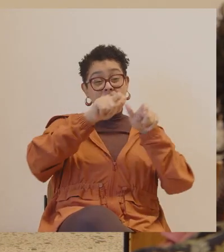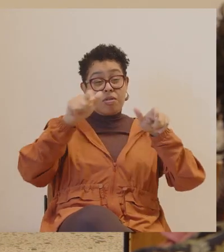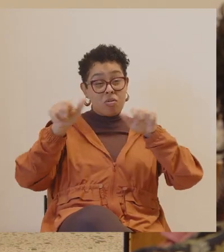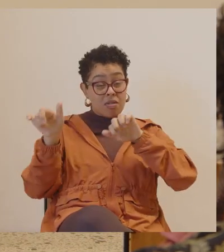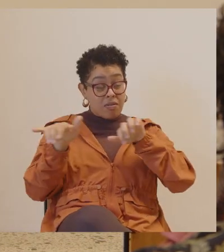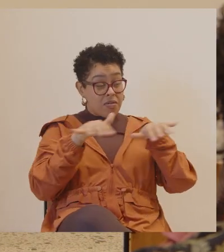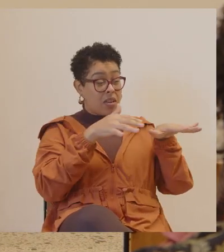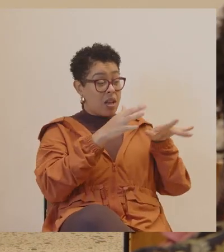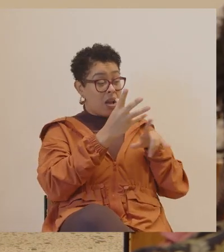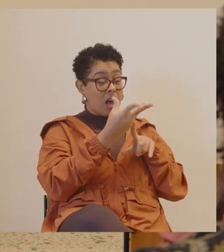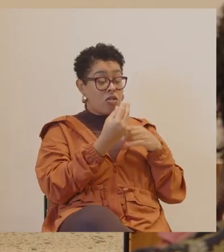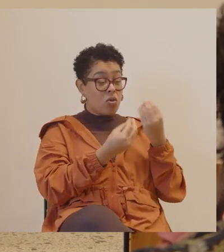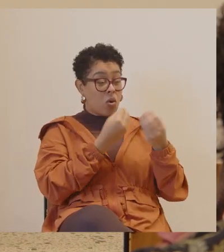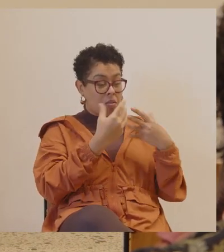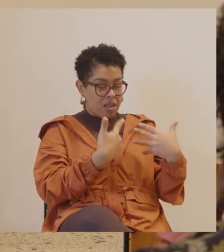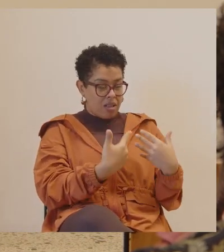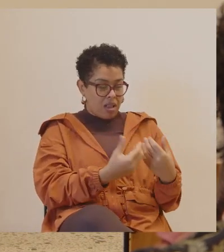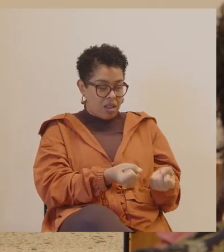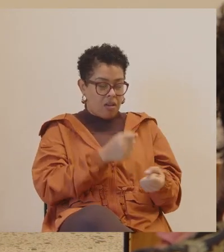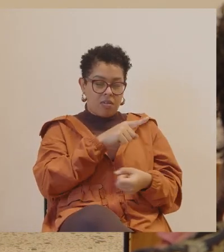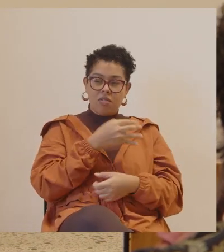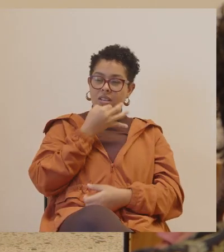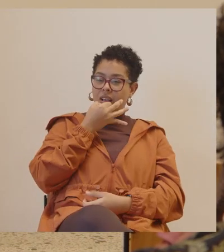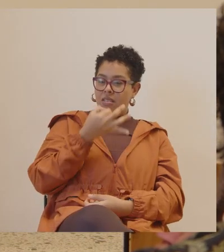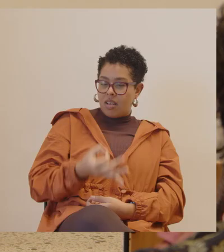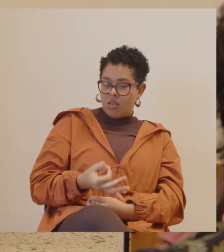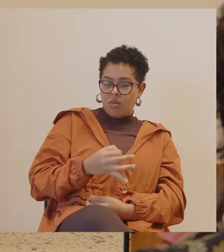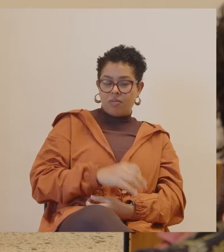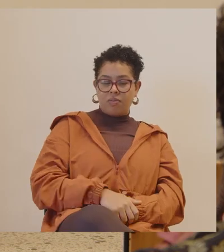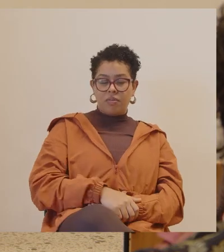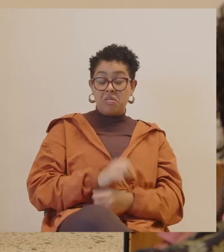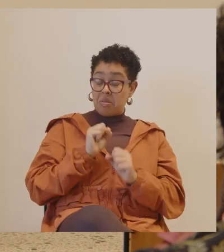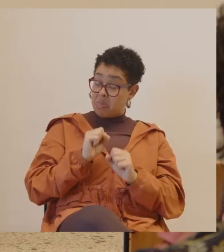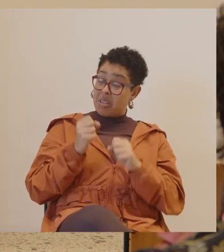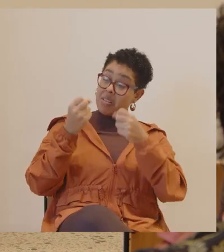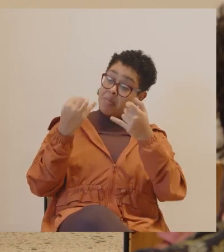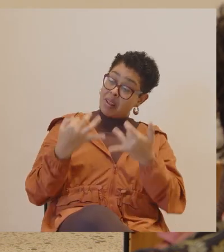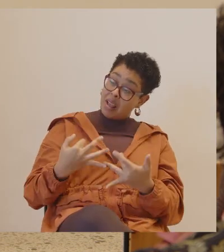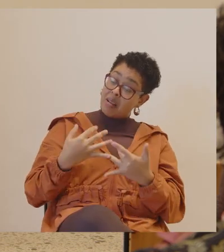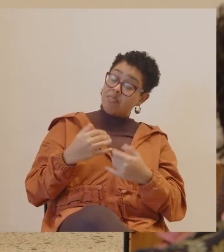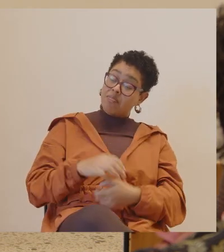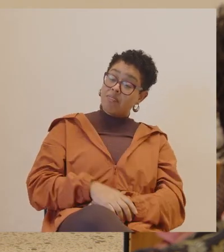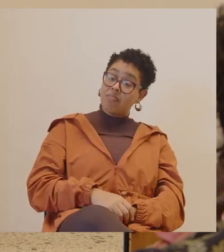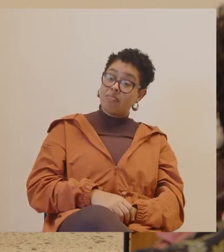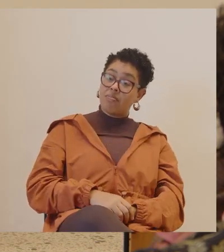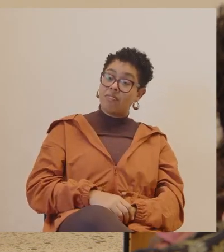esses trabalhos que você comentou. Queria poder falar um pouco sobre isso.